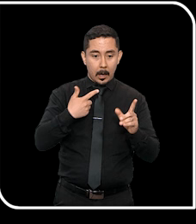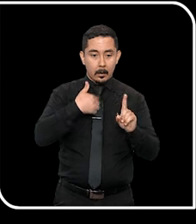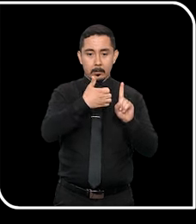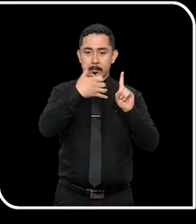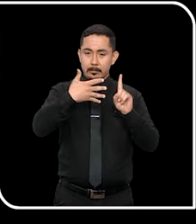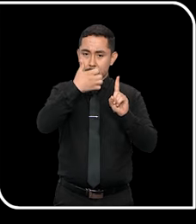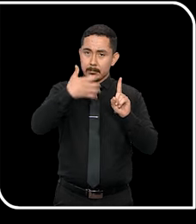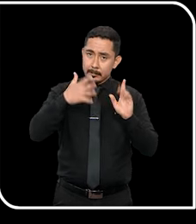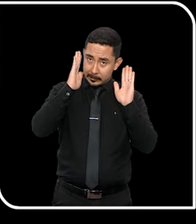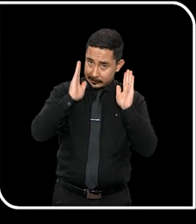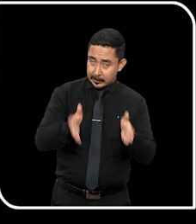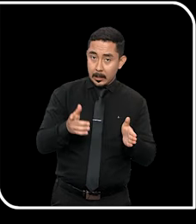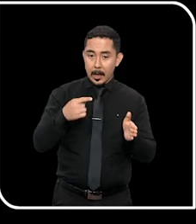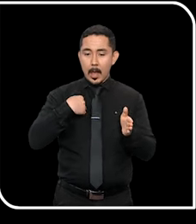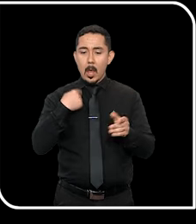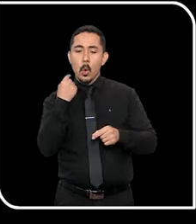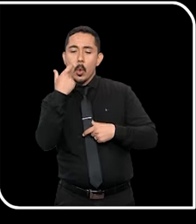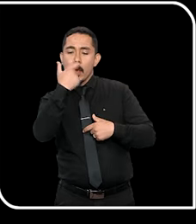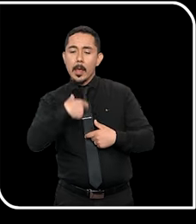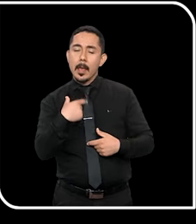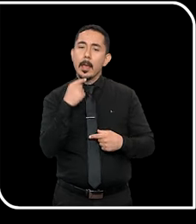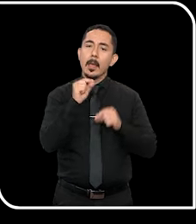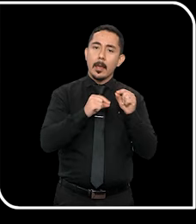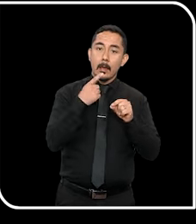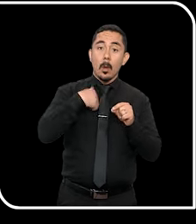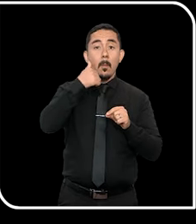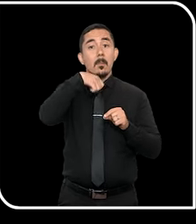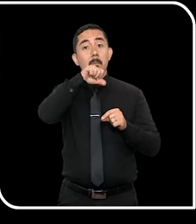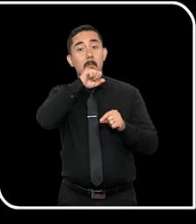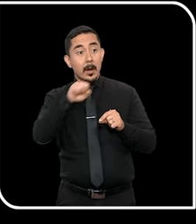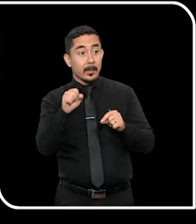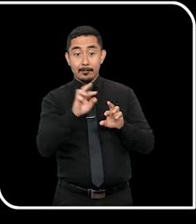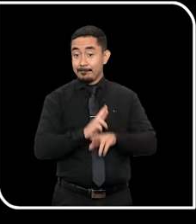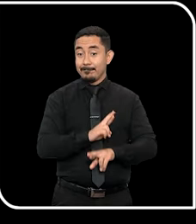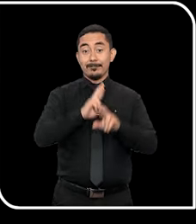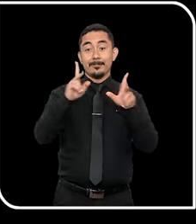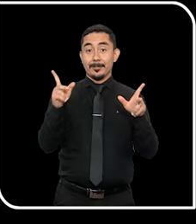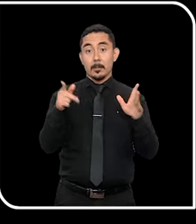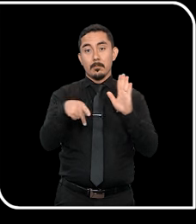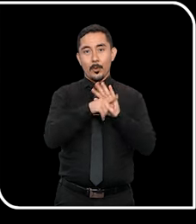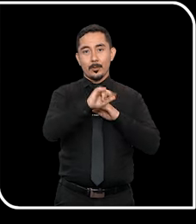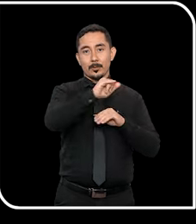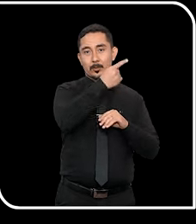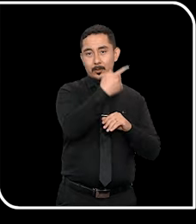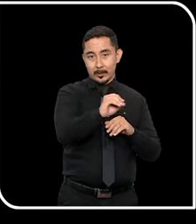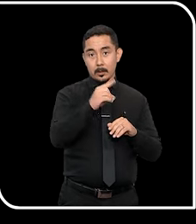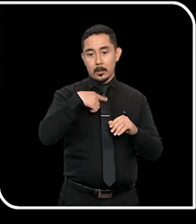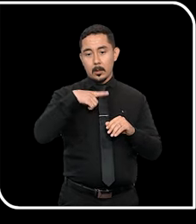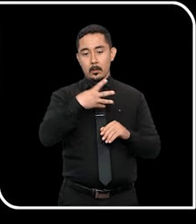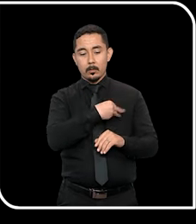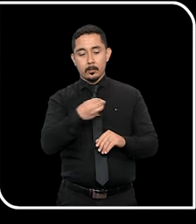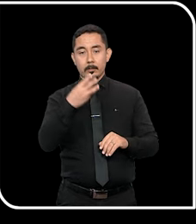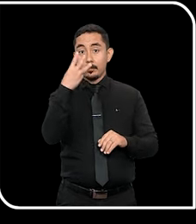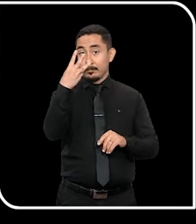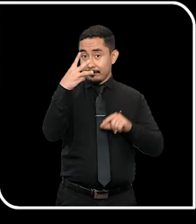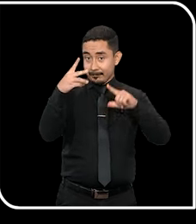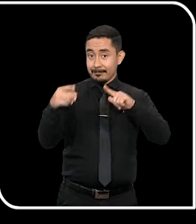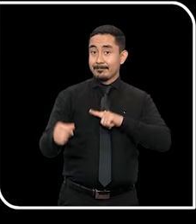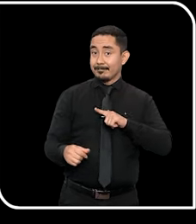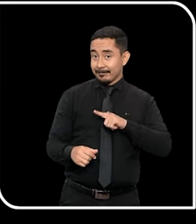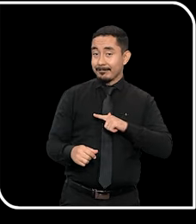a minha autodescrição quem sou eu eu sou uma mãe atípica do João eu tenho três filhos